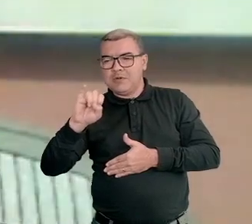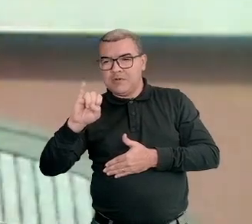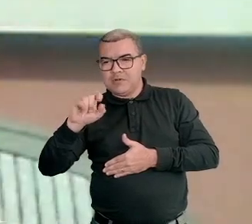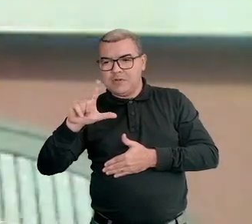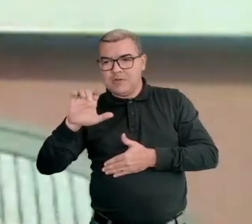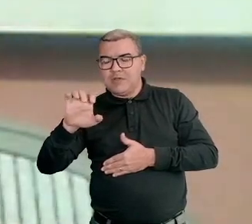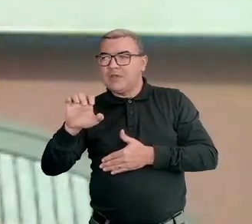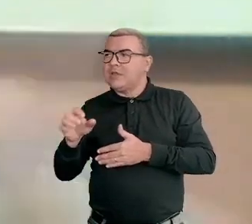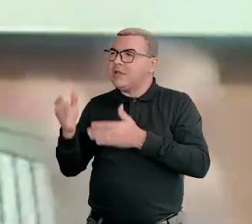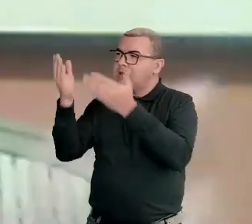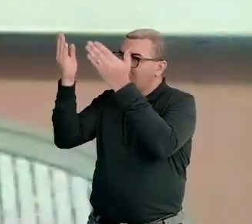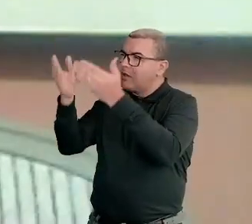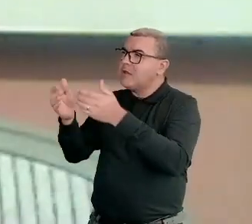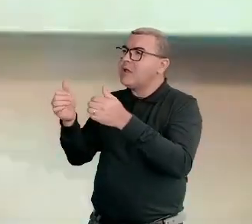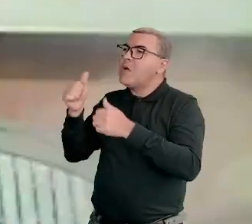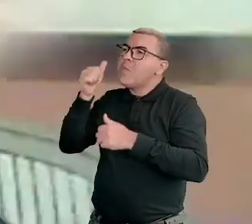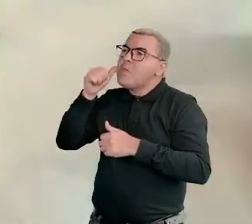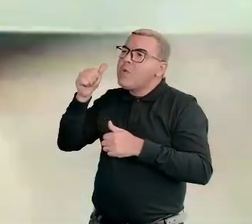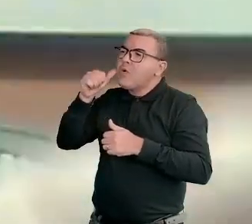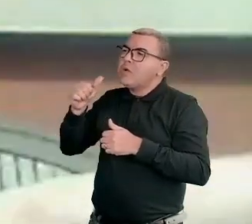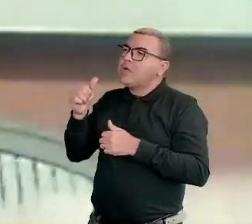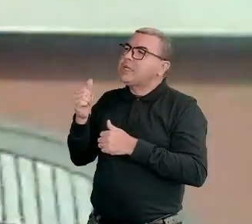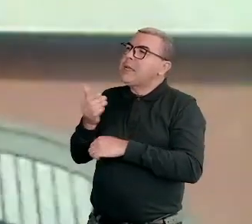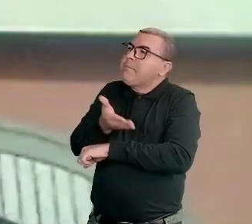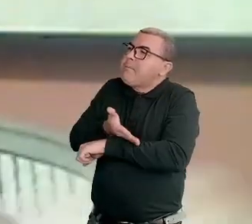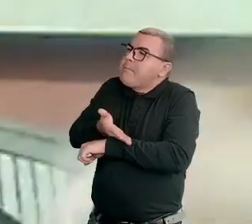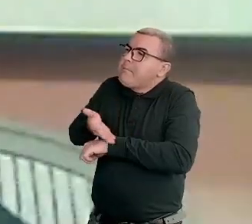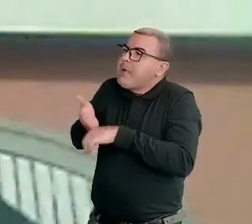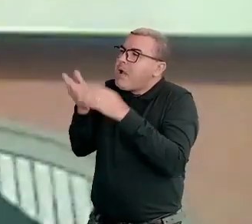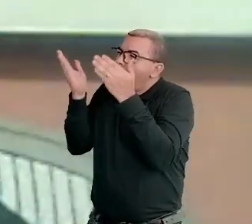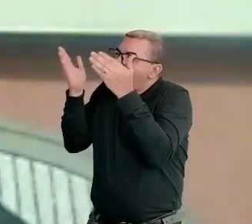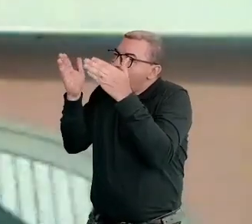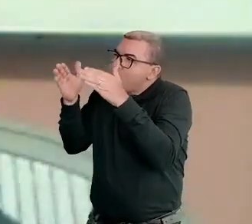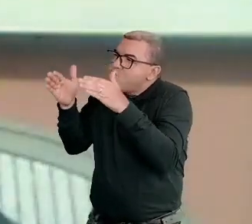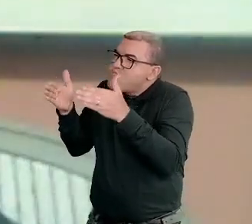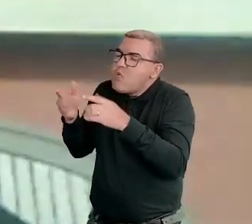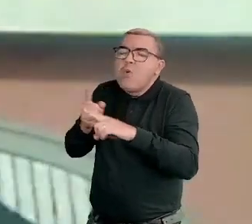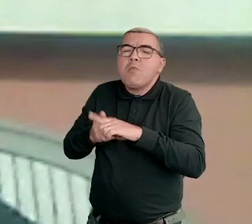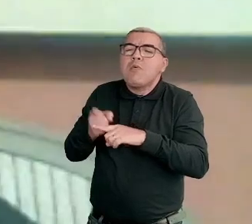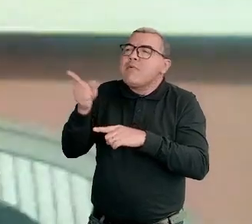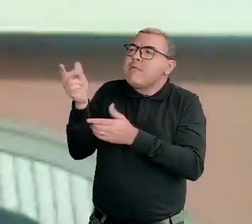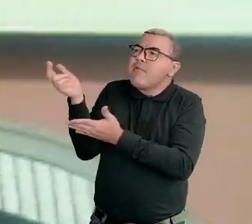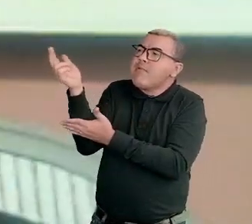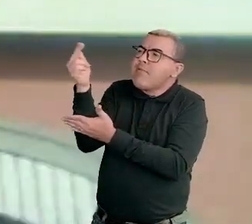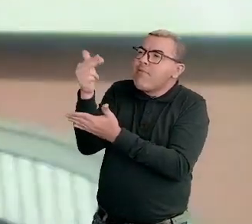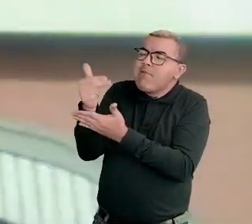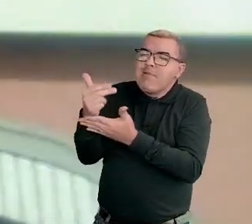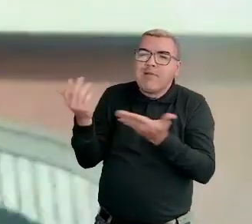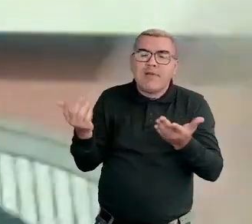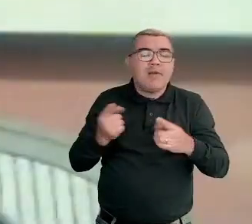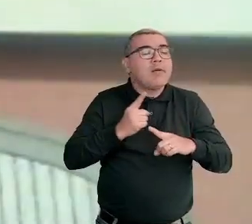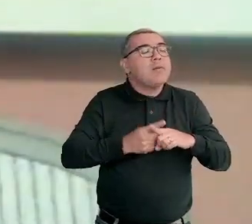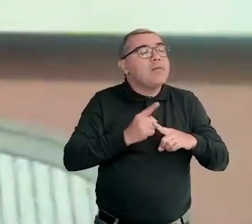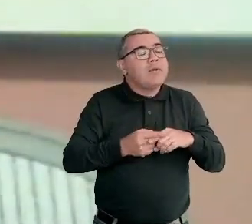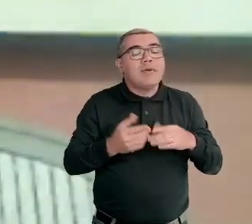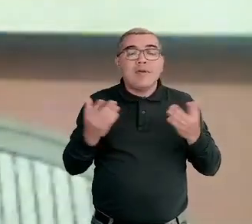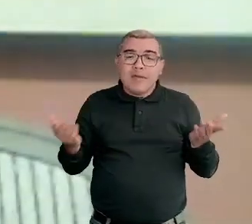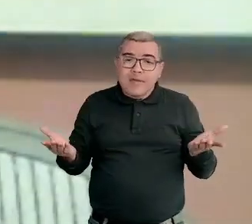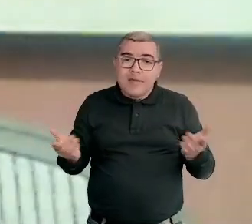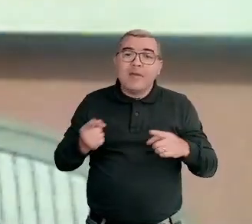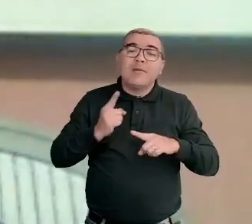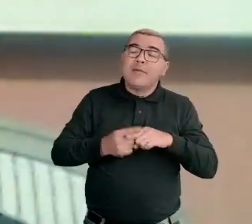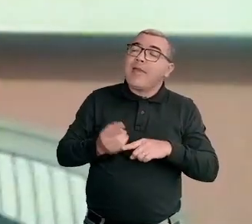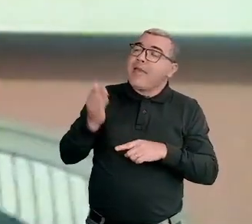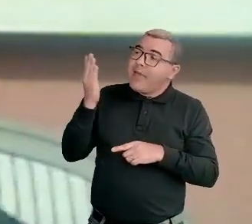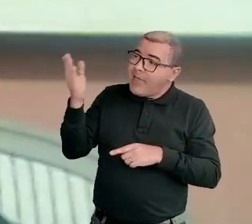né? Aquela linda moça pálida e tal. Por que ela está ali, né? Porque ela era a imagem de uma linda moça florentina que